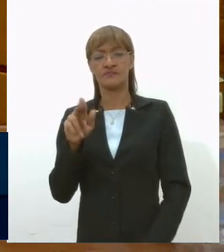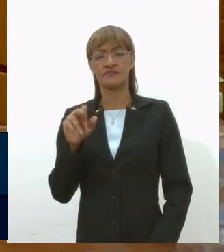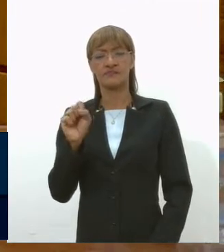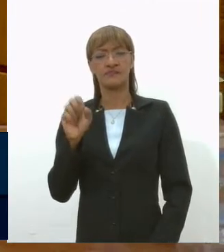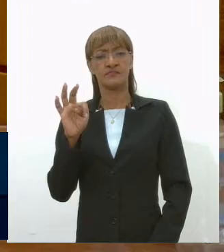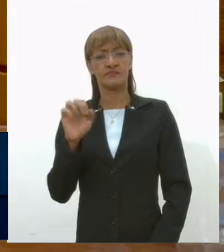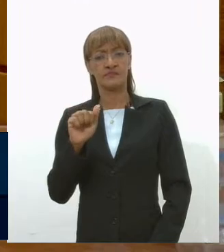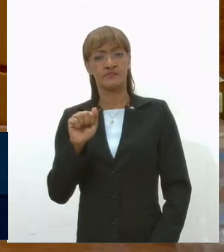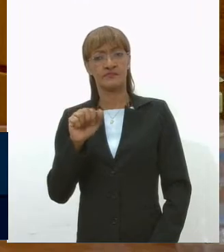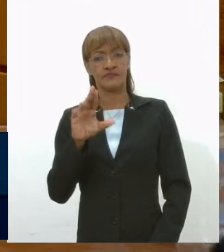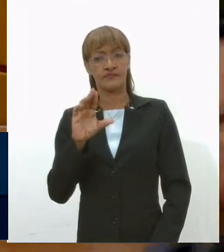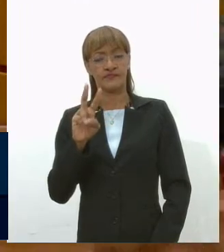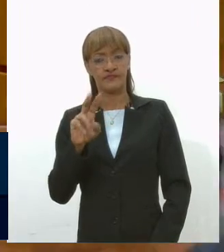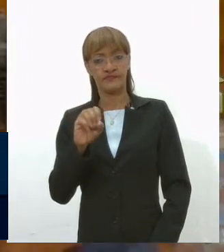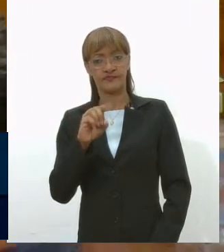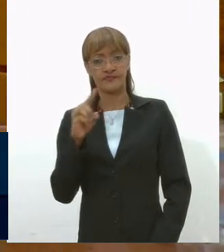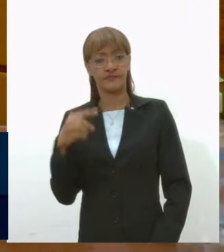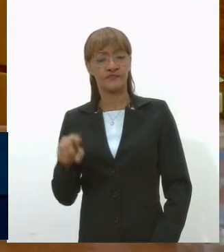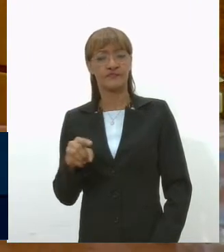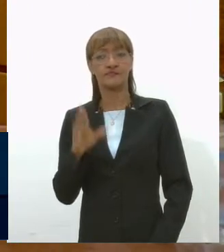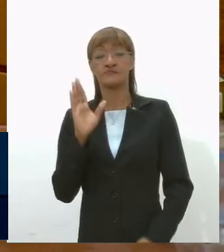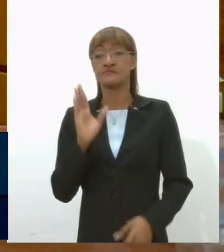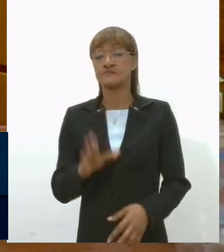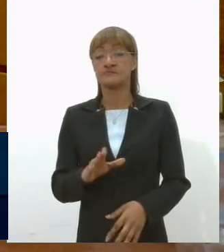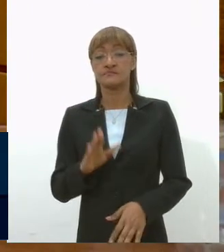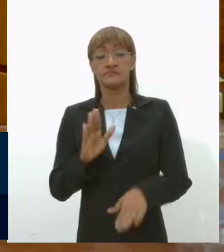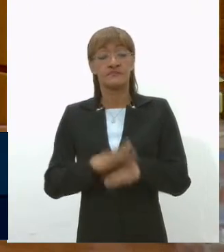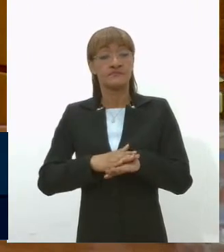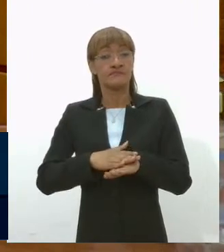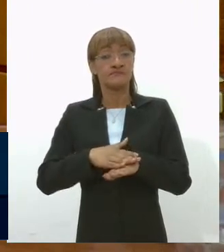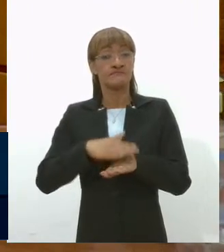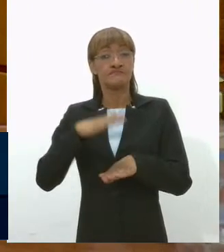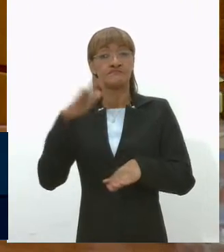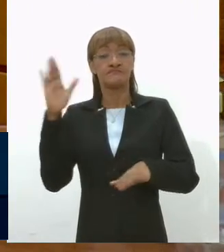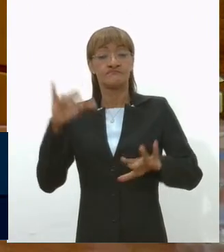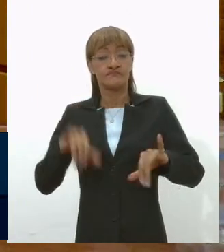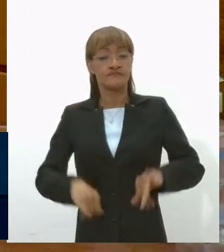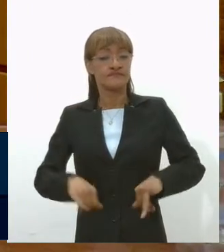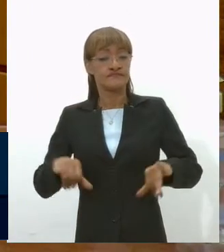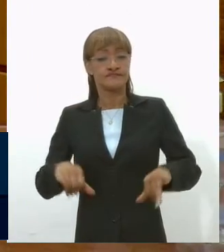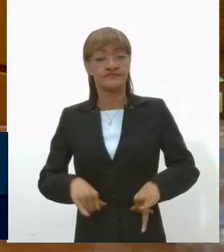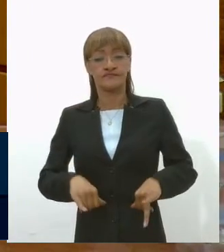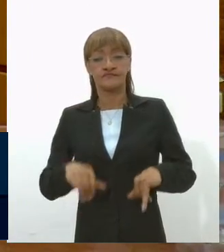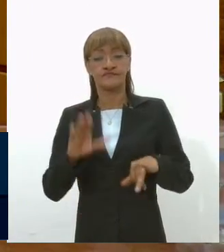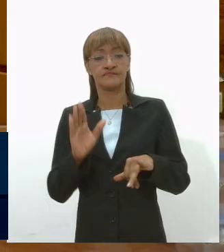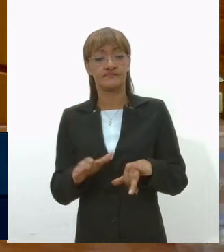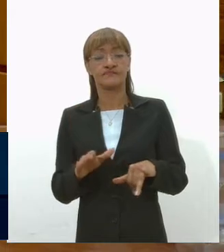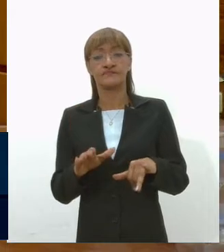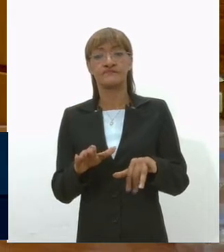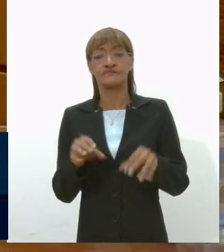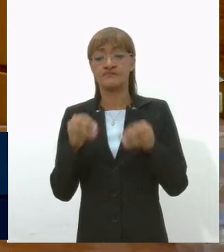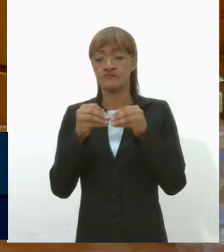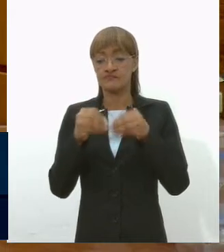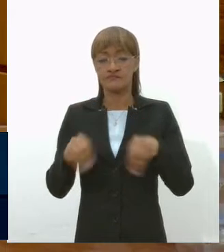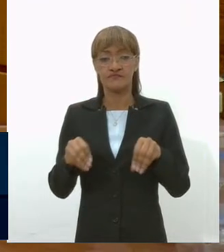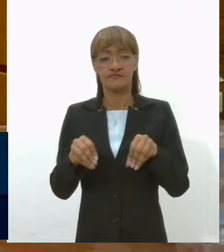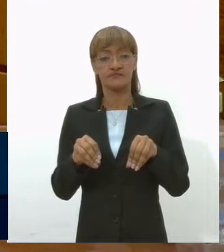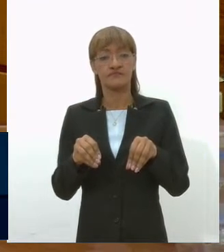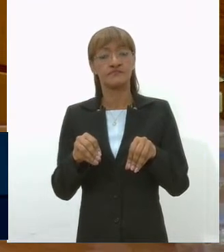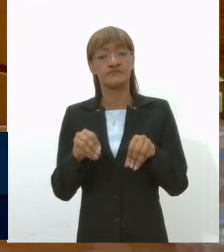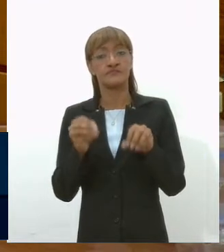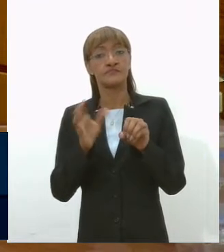dura um dos setores que mais foi abalado pelo período da pandemia e um dos setores, senhor presidente,